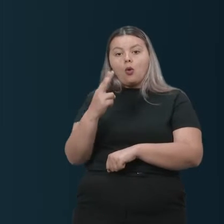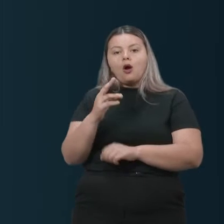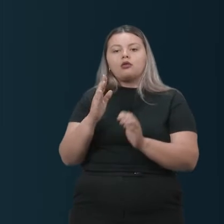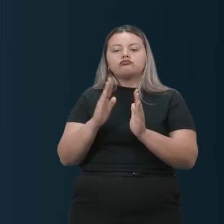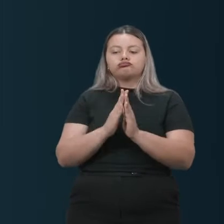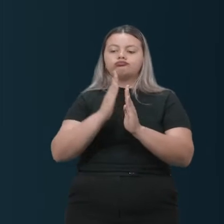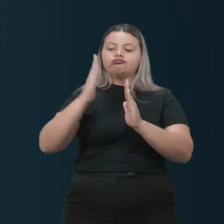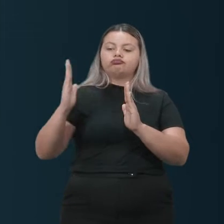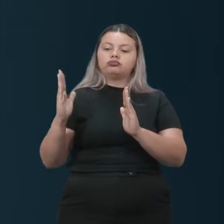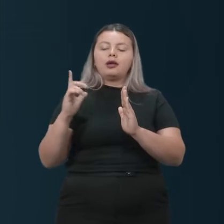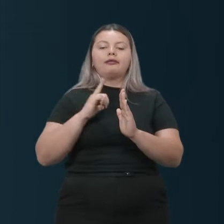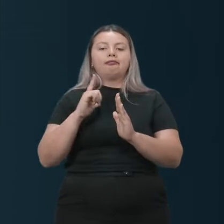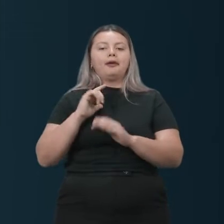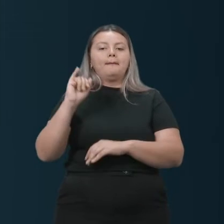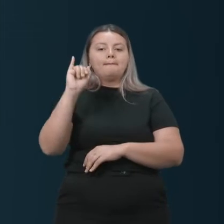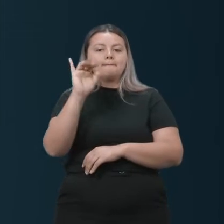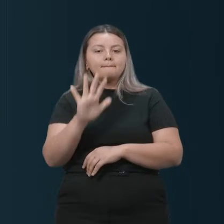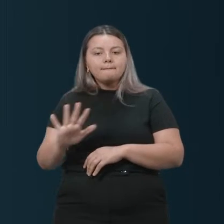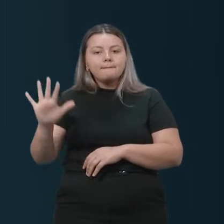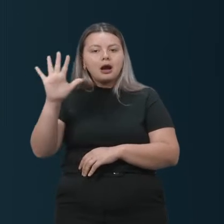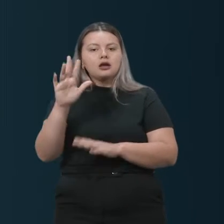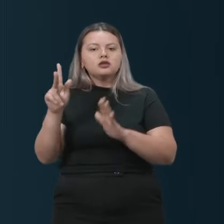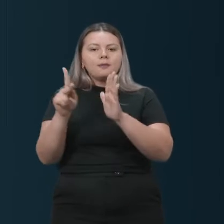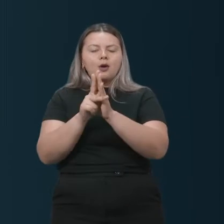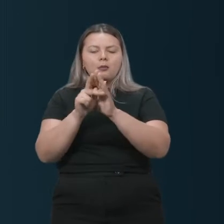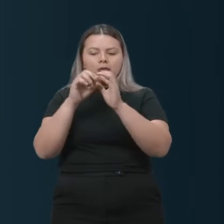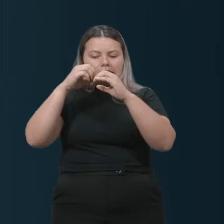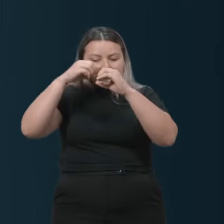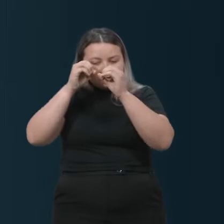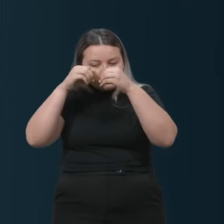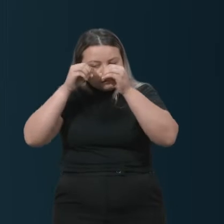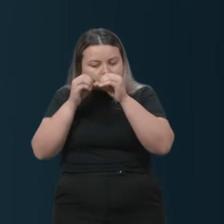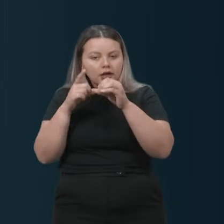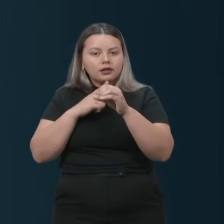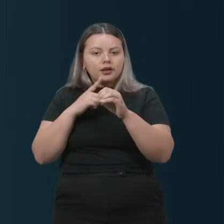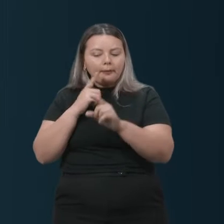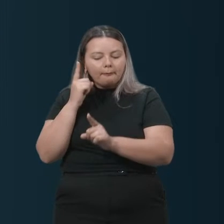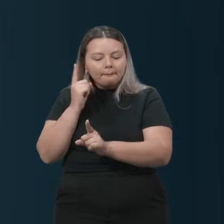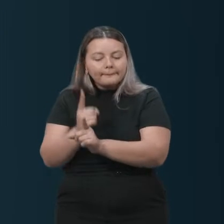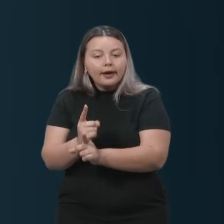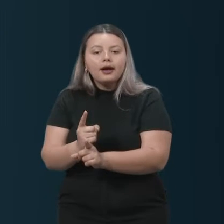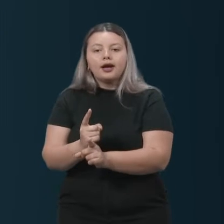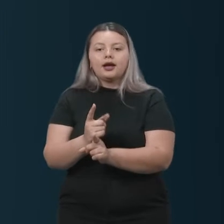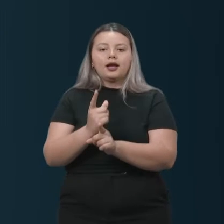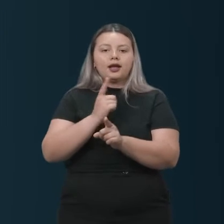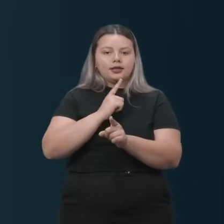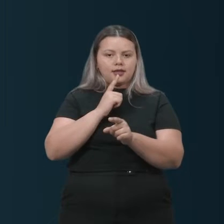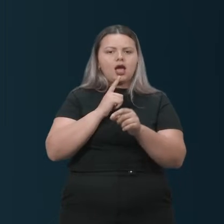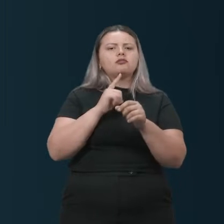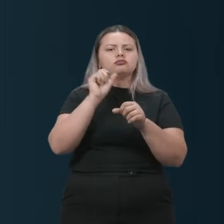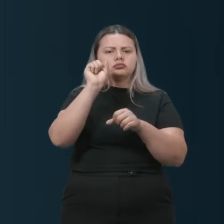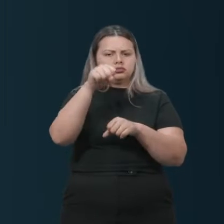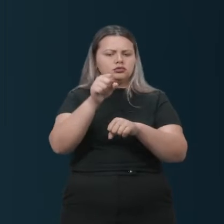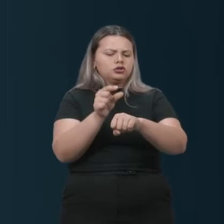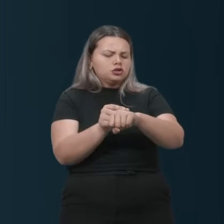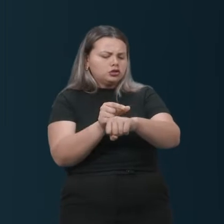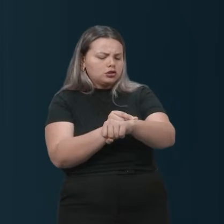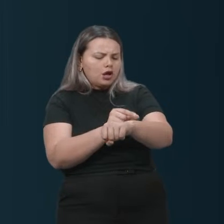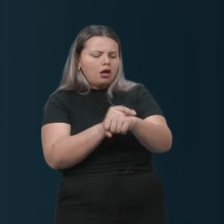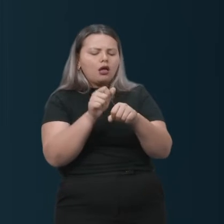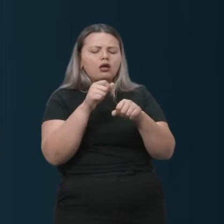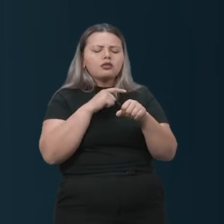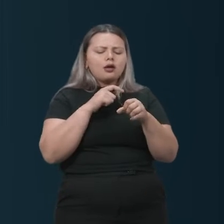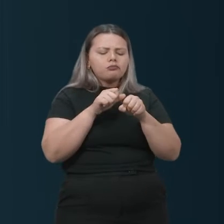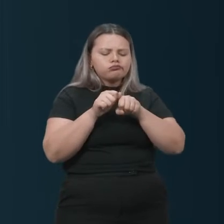na imagem que está à direita, que é uma imagem de microscopia por fluorescência, a gente consegue ver